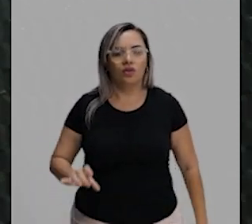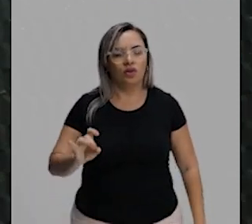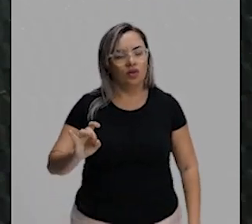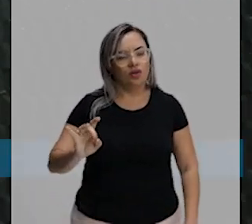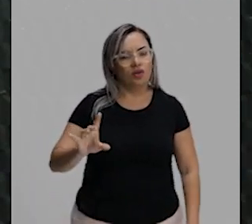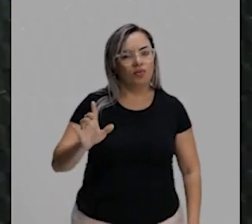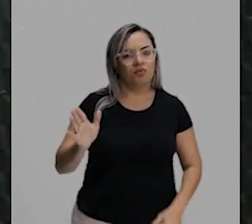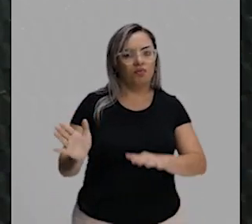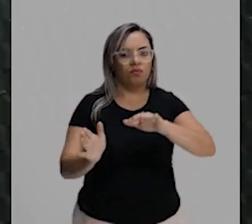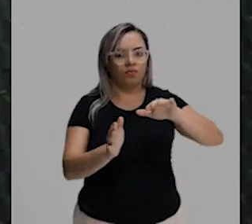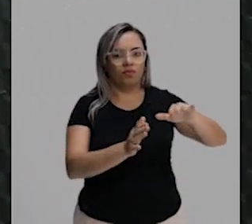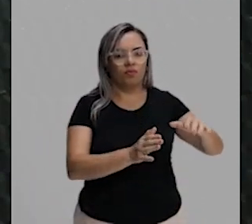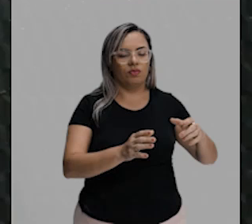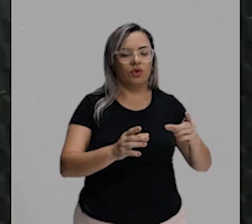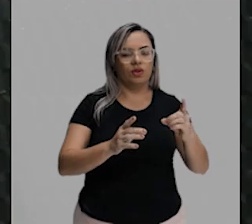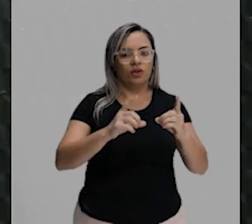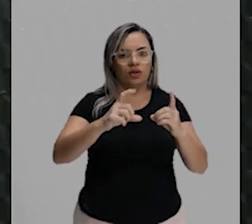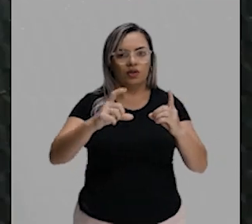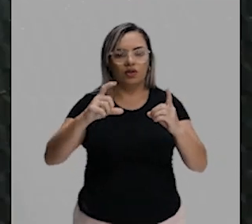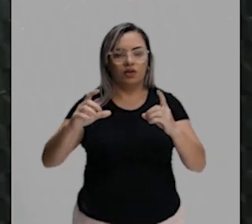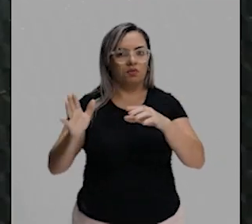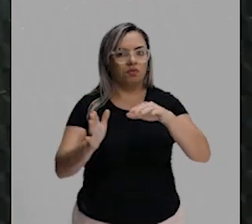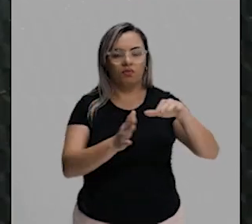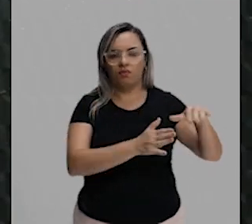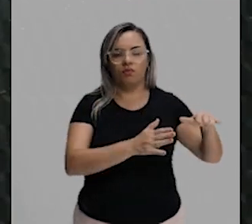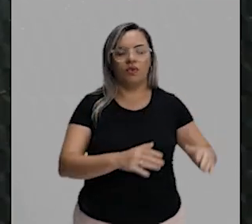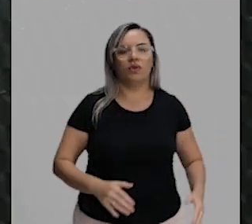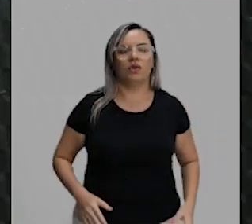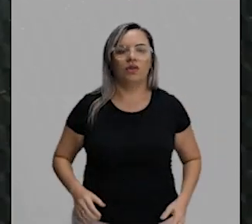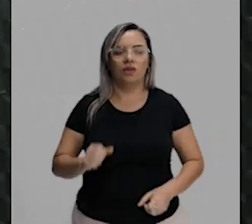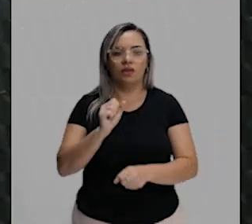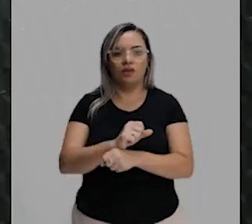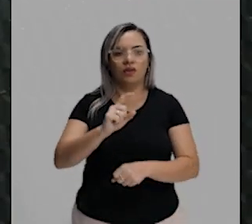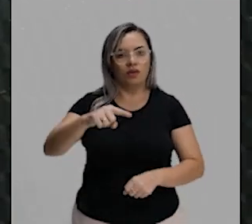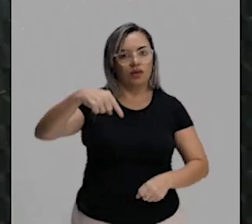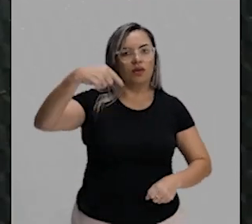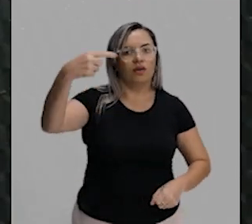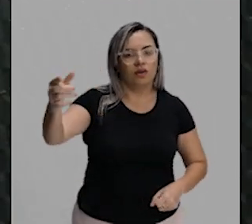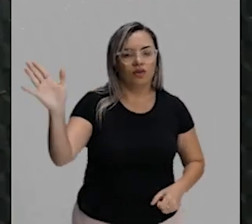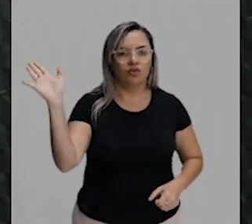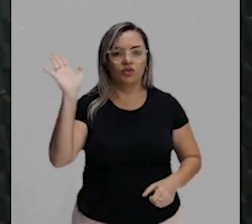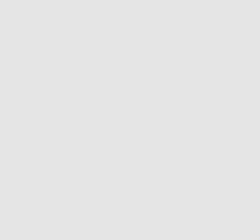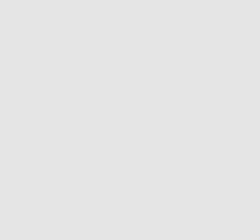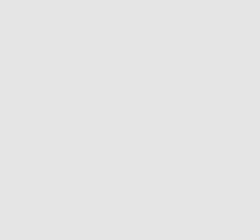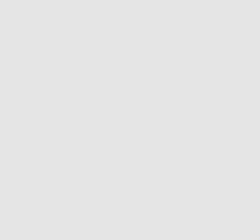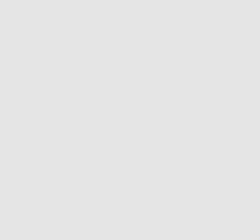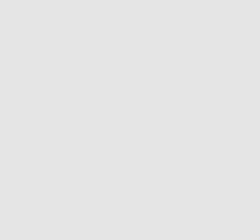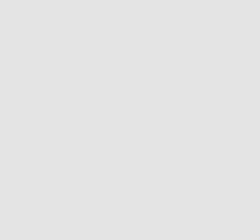sobreviver. Pessoal, essa foi nossa aula de hoje. Espero vocês na próxima. Tchau, tchau.